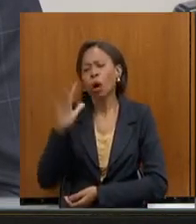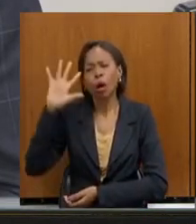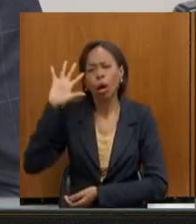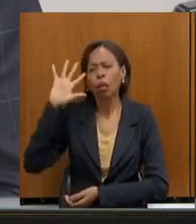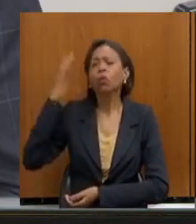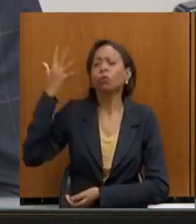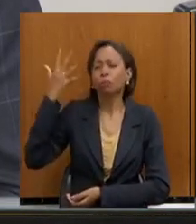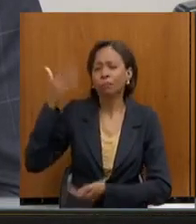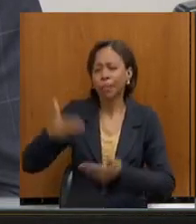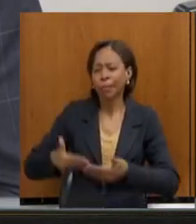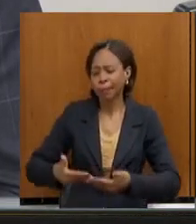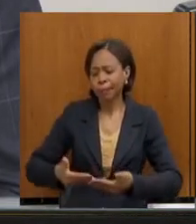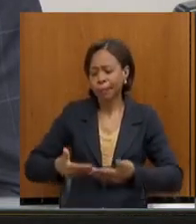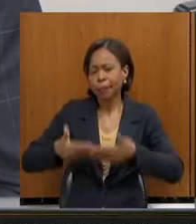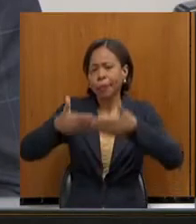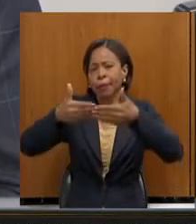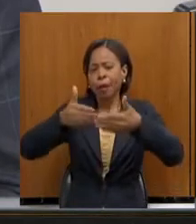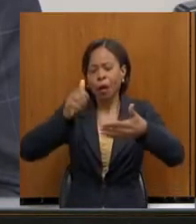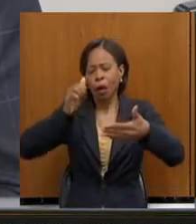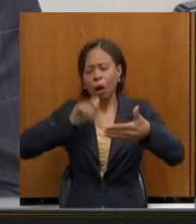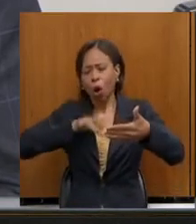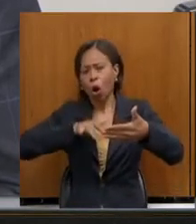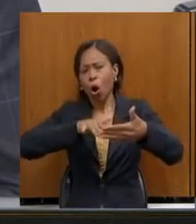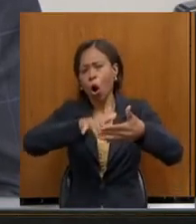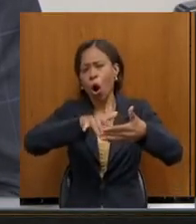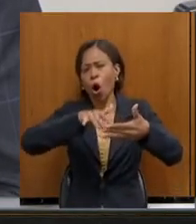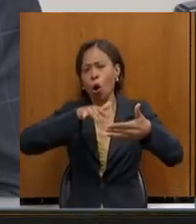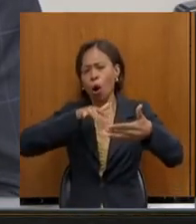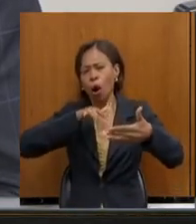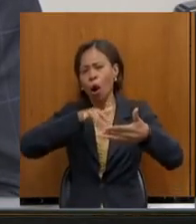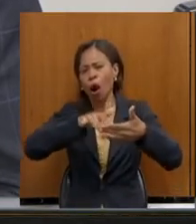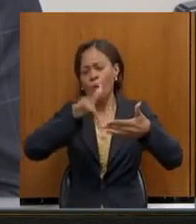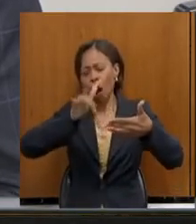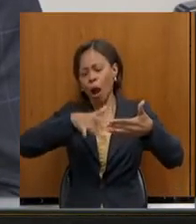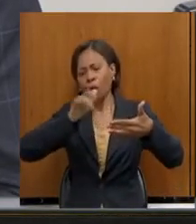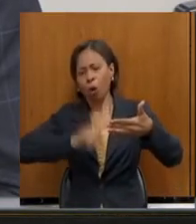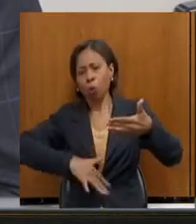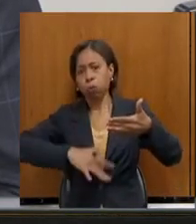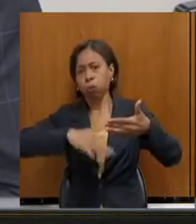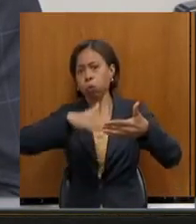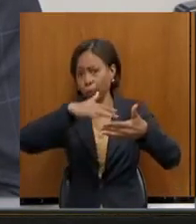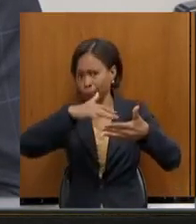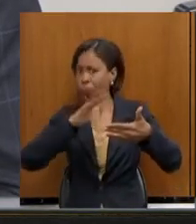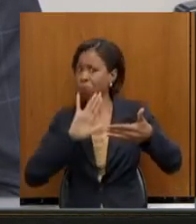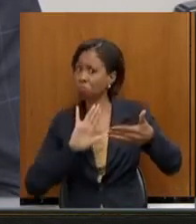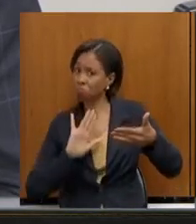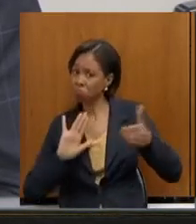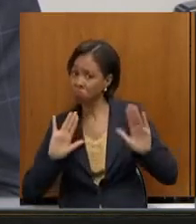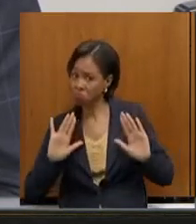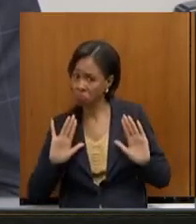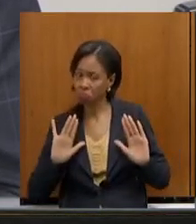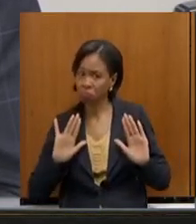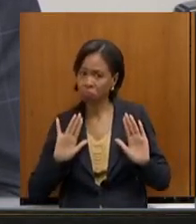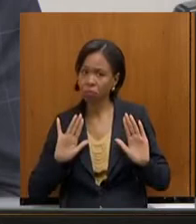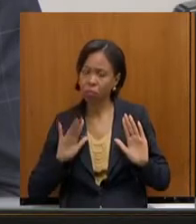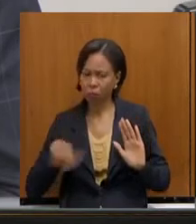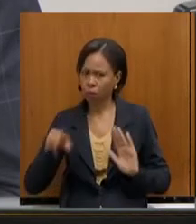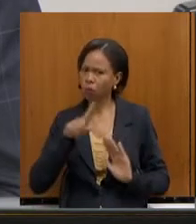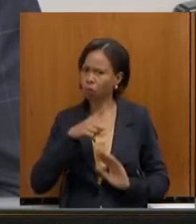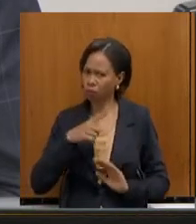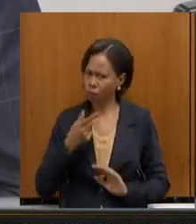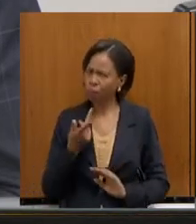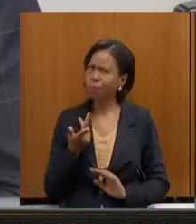dessas estruturas né É só Armadas e nós temos volta dizer foi aprimorado aí